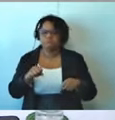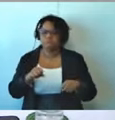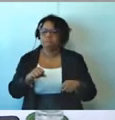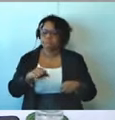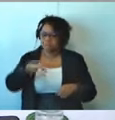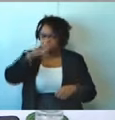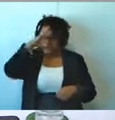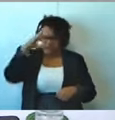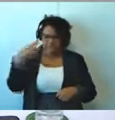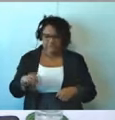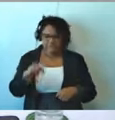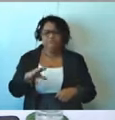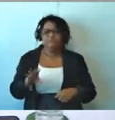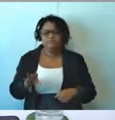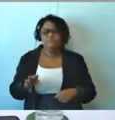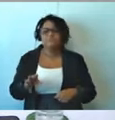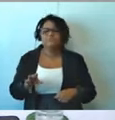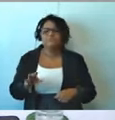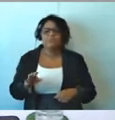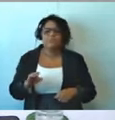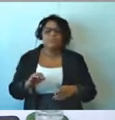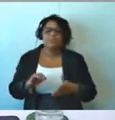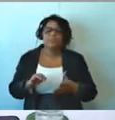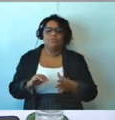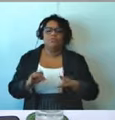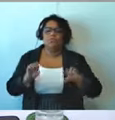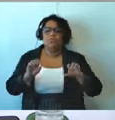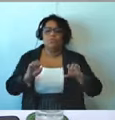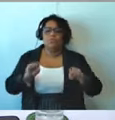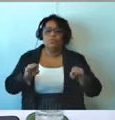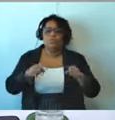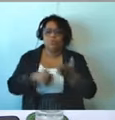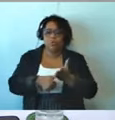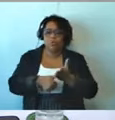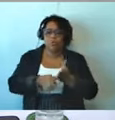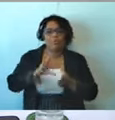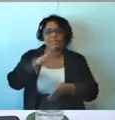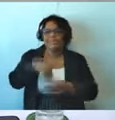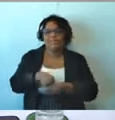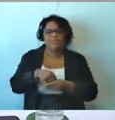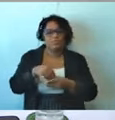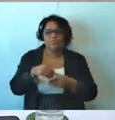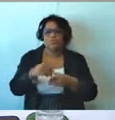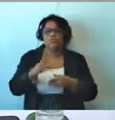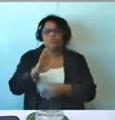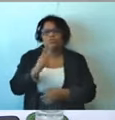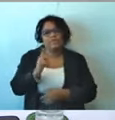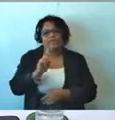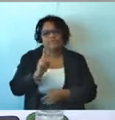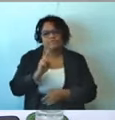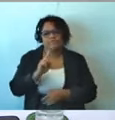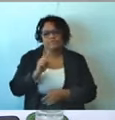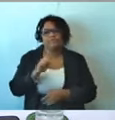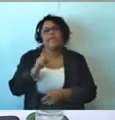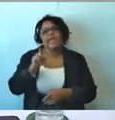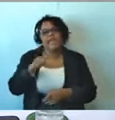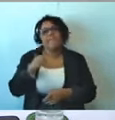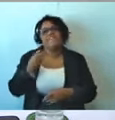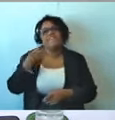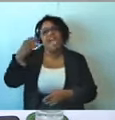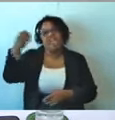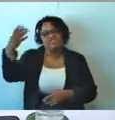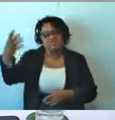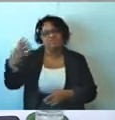O objetivo do motoclube não é rodar dentro da cidade, né? São viagens, mas todos os membros rodam de moto frequentemente, vão trabalhar,